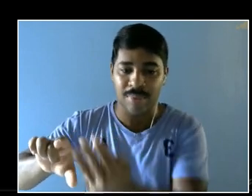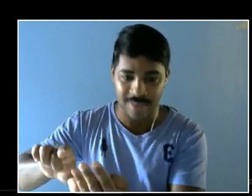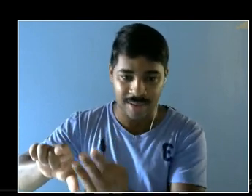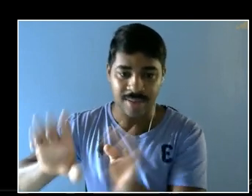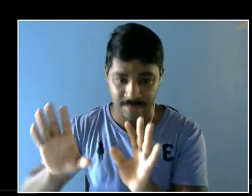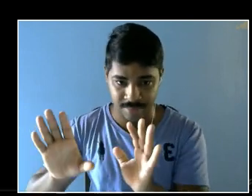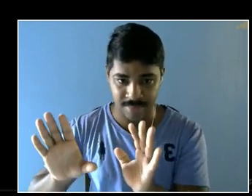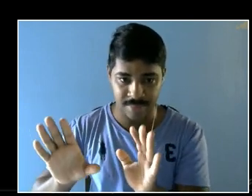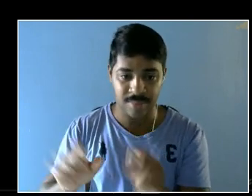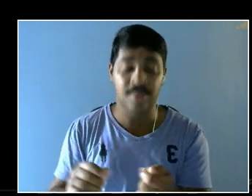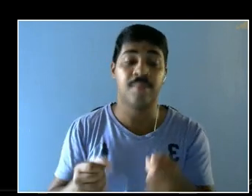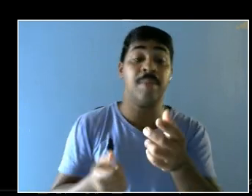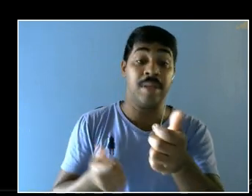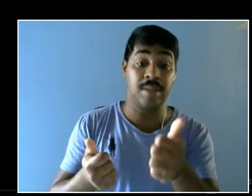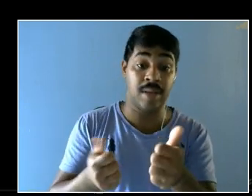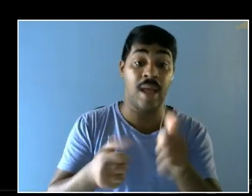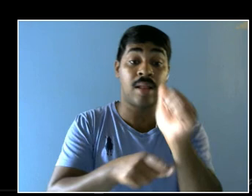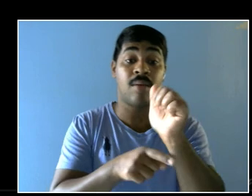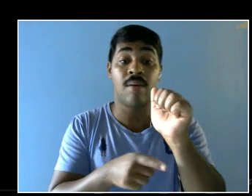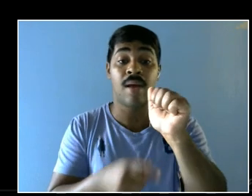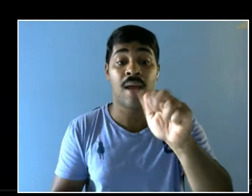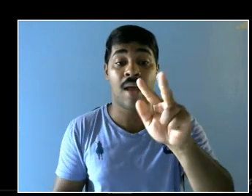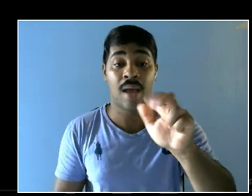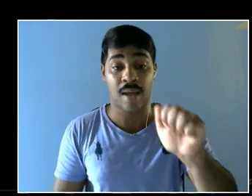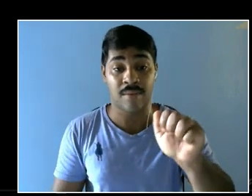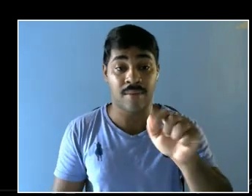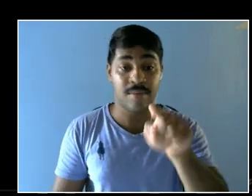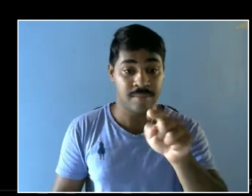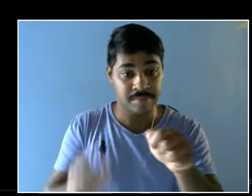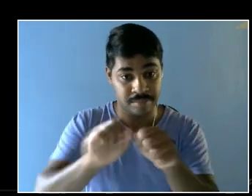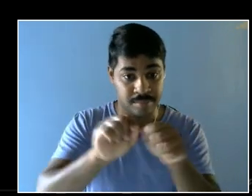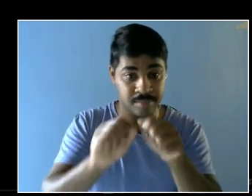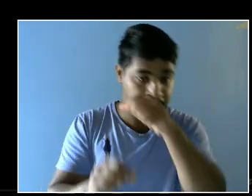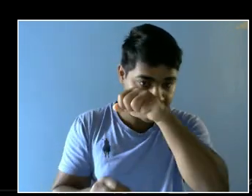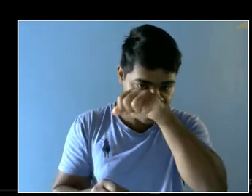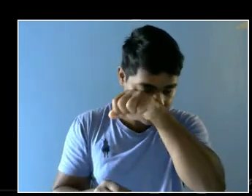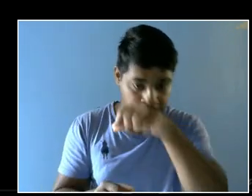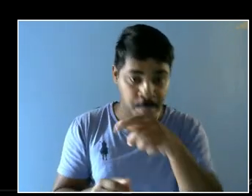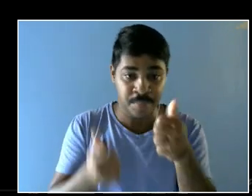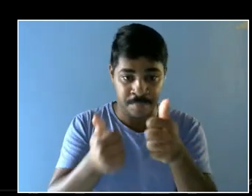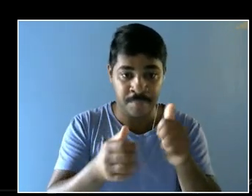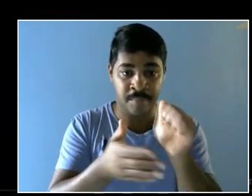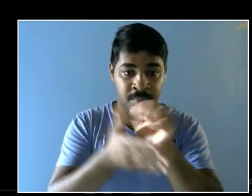faz lá, no Ava está explicando de novo. Mas eu decidi colocar a explicação aqui no vídeo, porque eu acho que